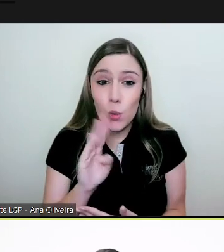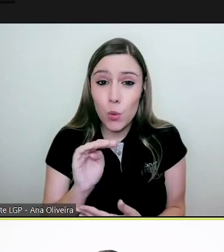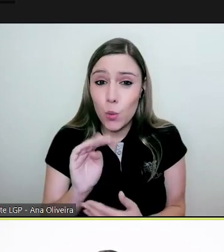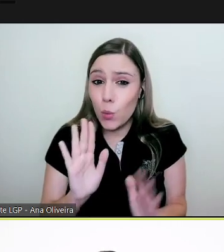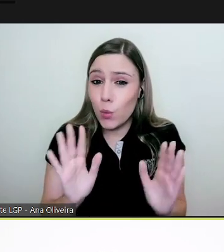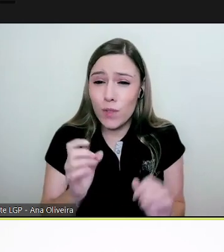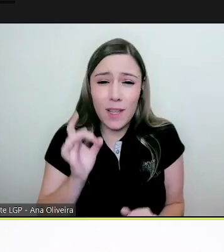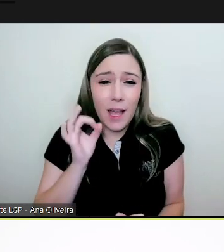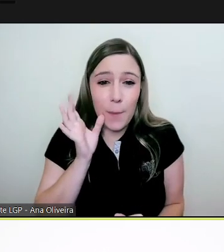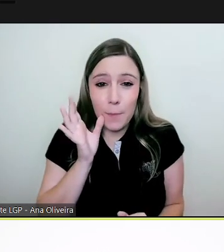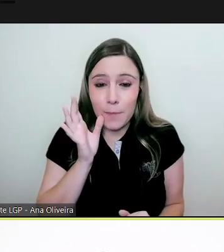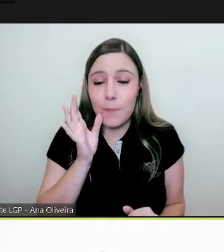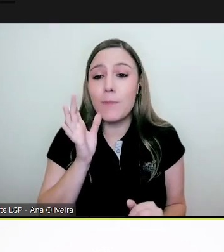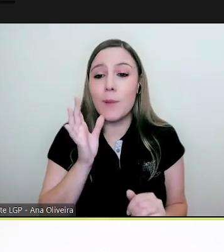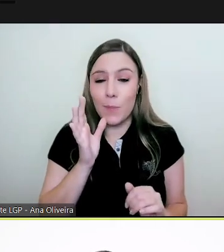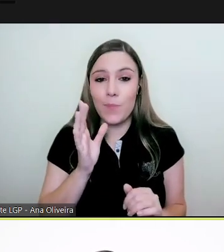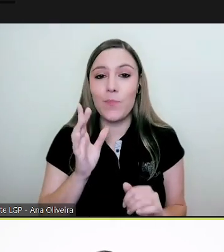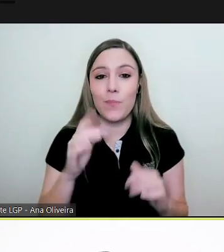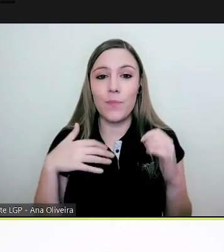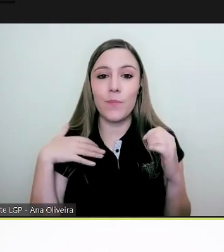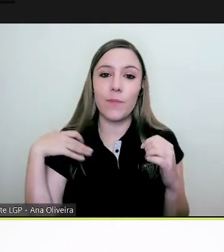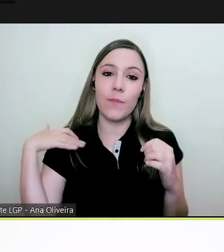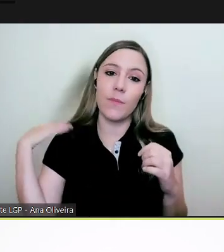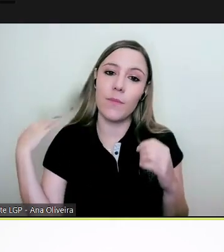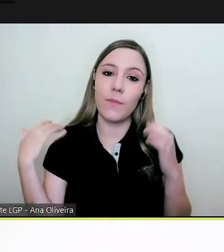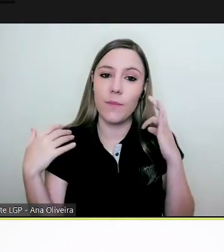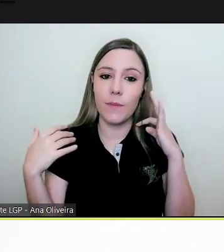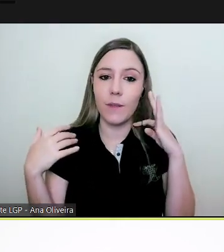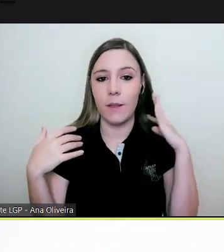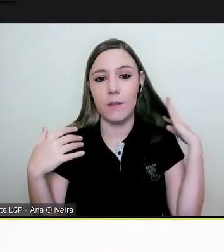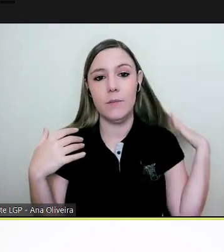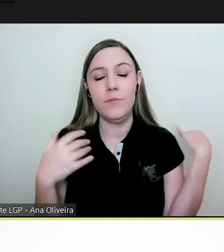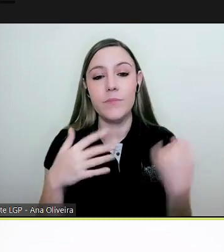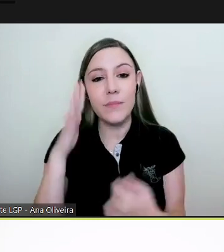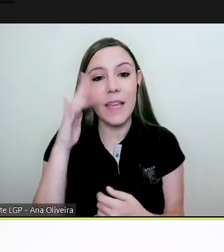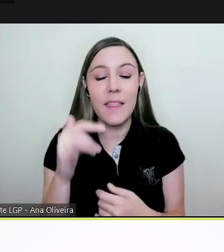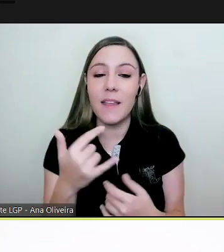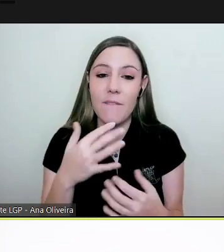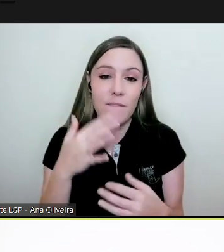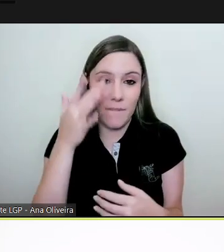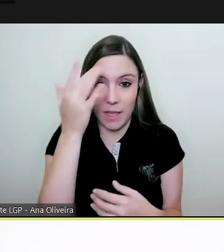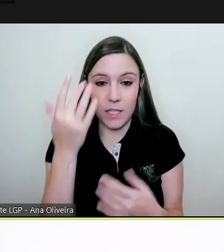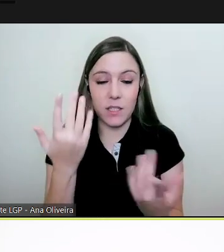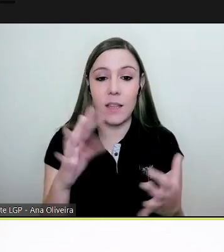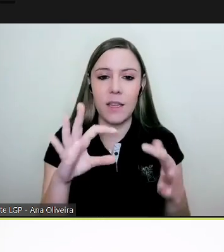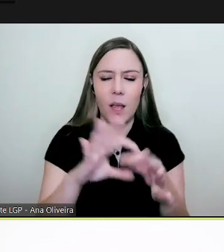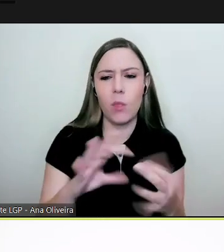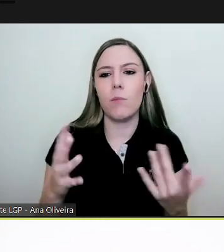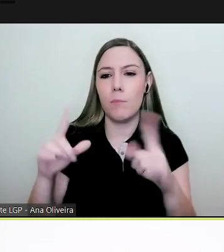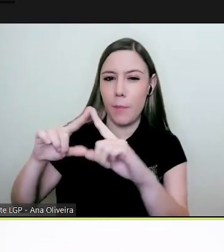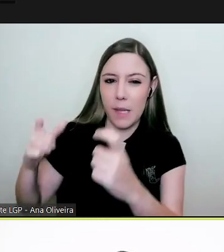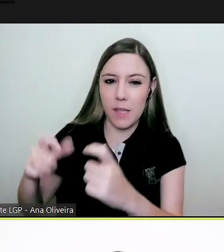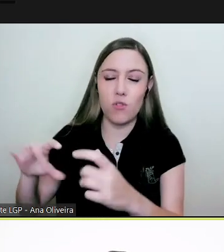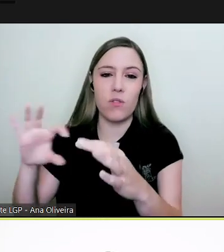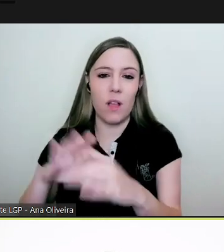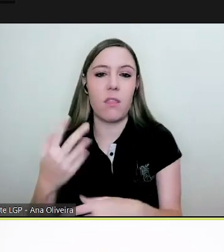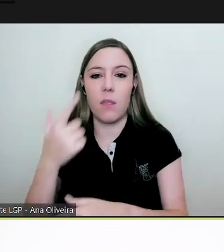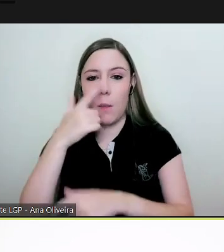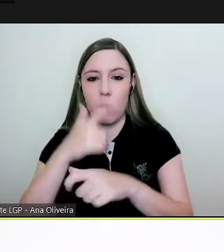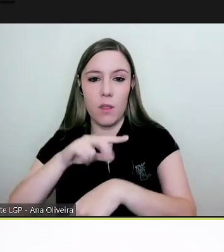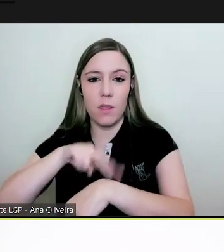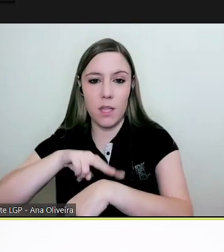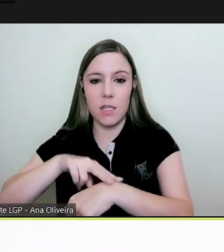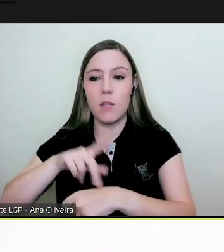mesmo, e a questão é muito simples, para as entidades, para os dirigentes